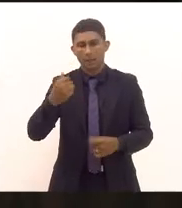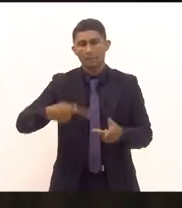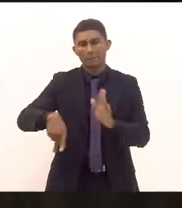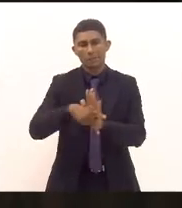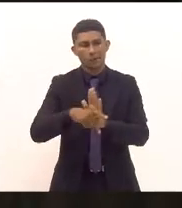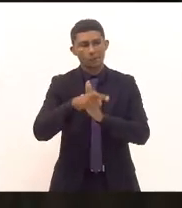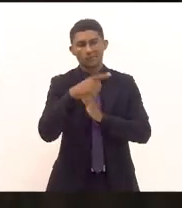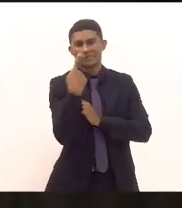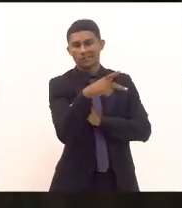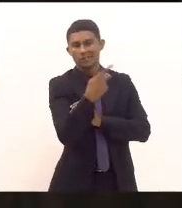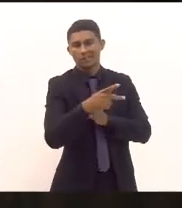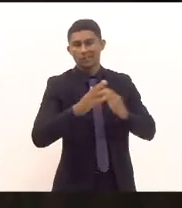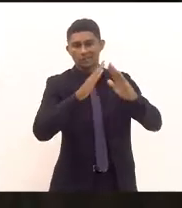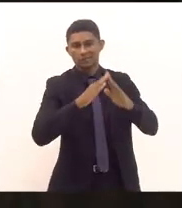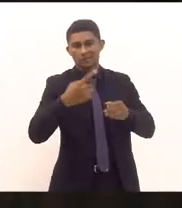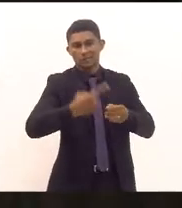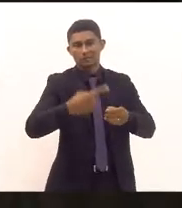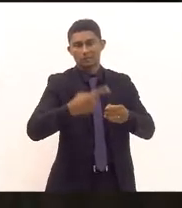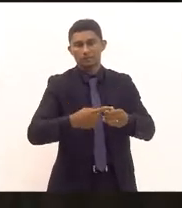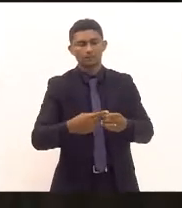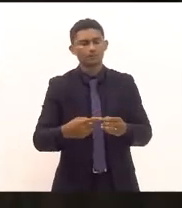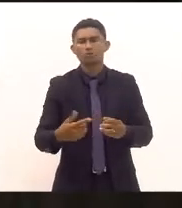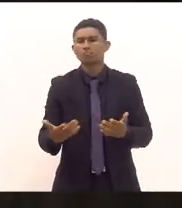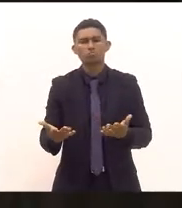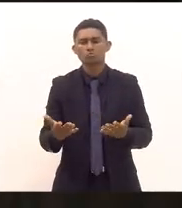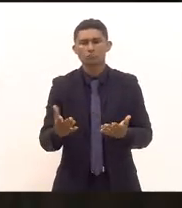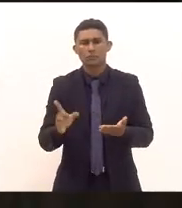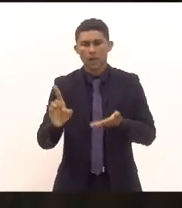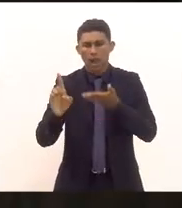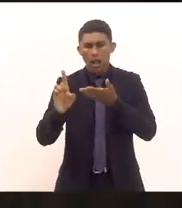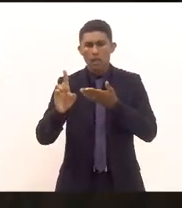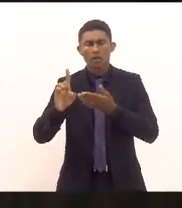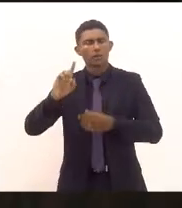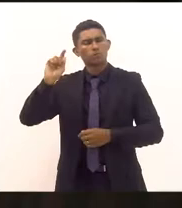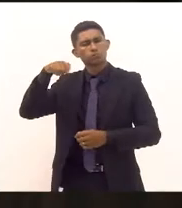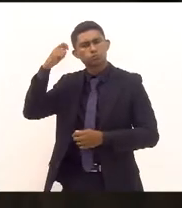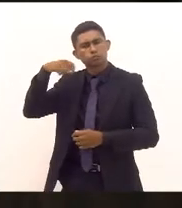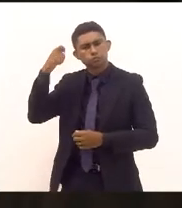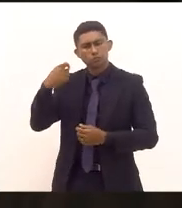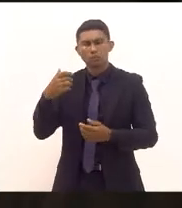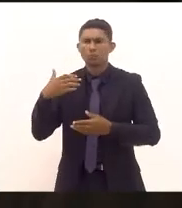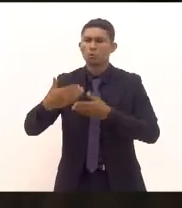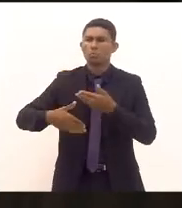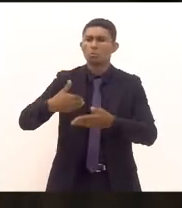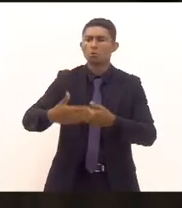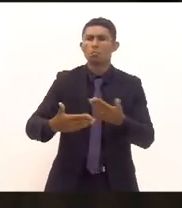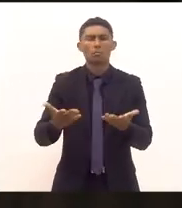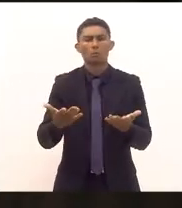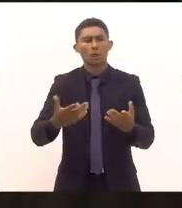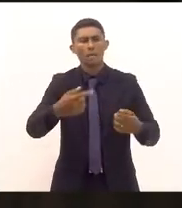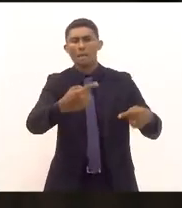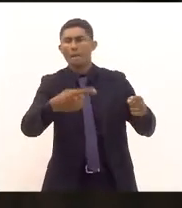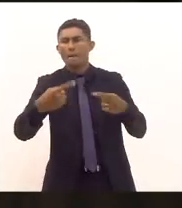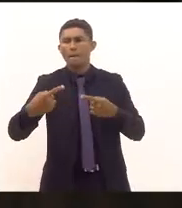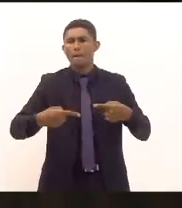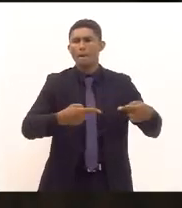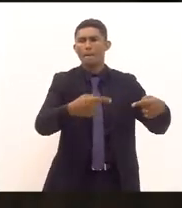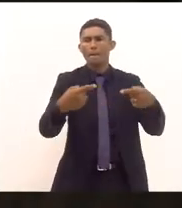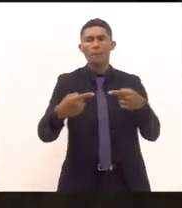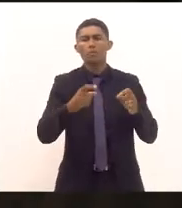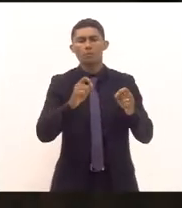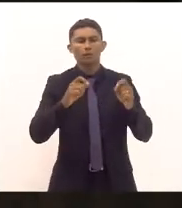interpretação trouxe à luz um debate importante Demerson é sobre respeito tolerância e